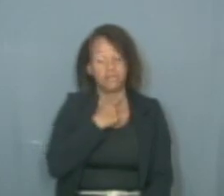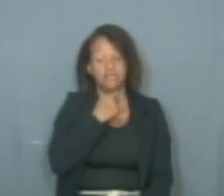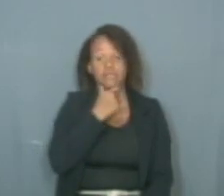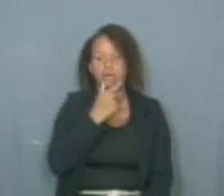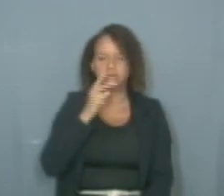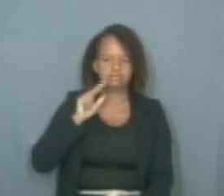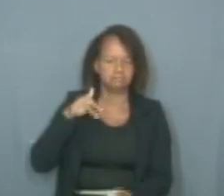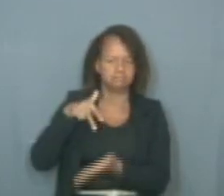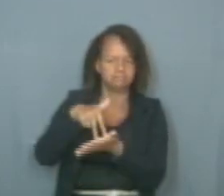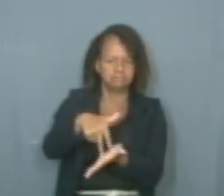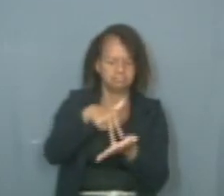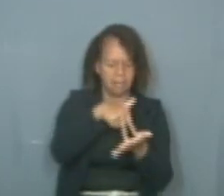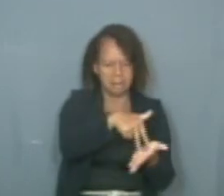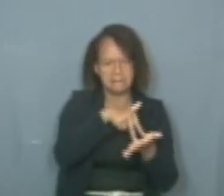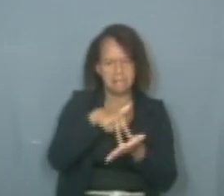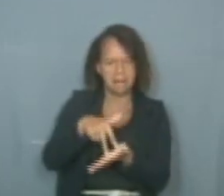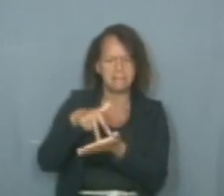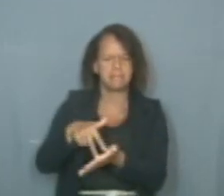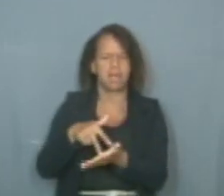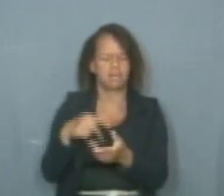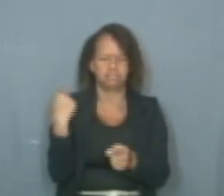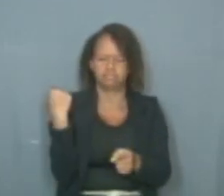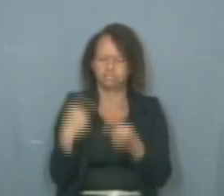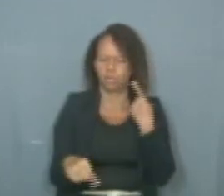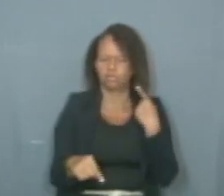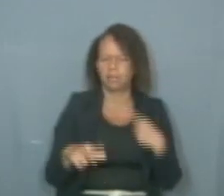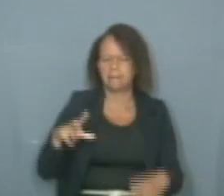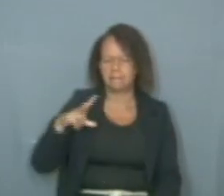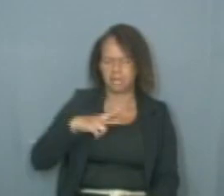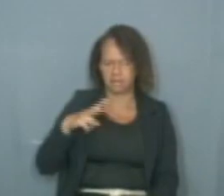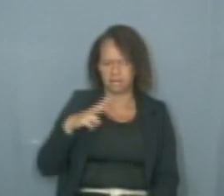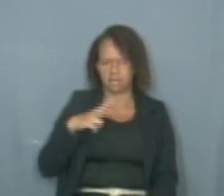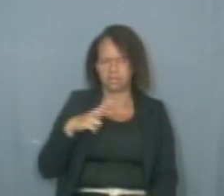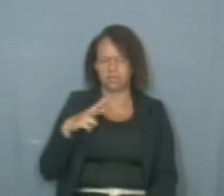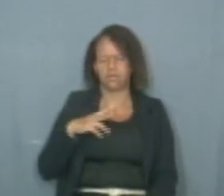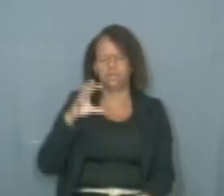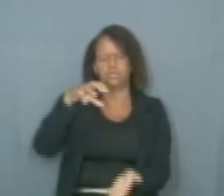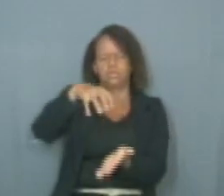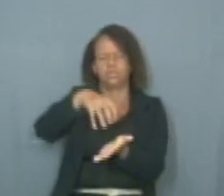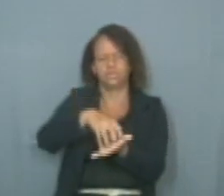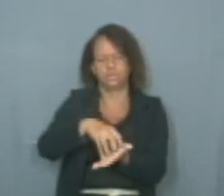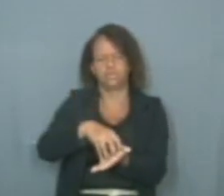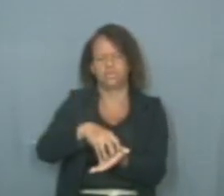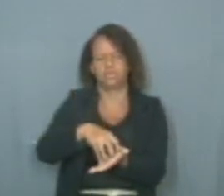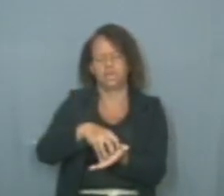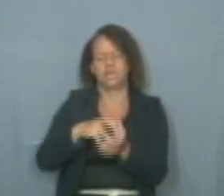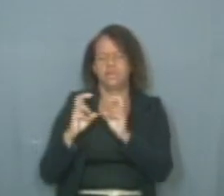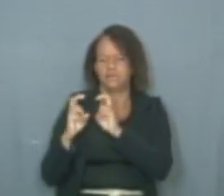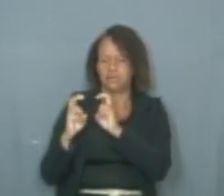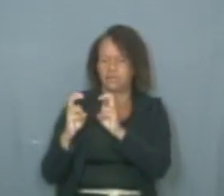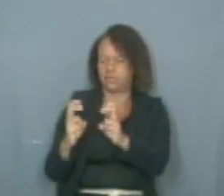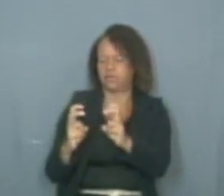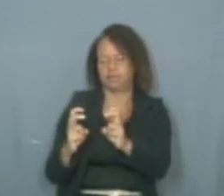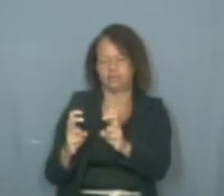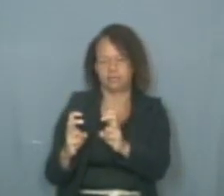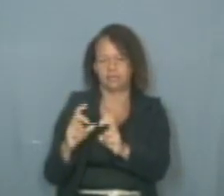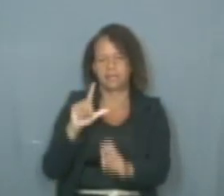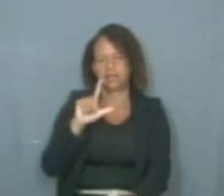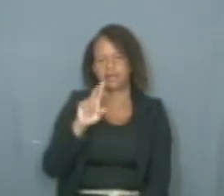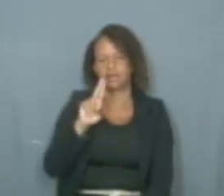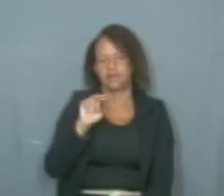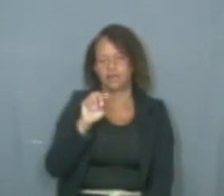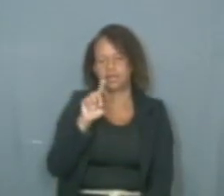hoje contra a privatização do setor ferroviário.